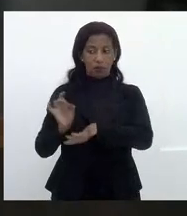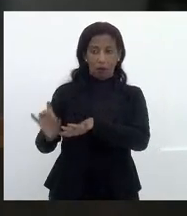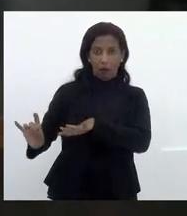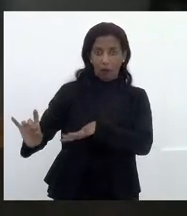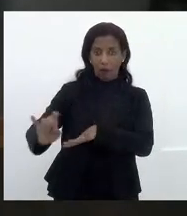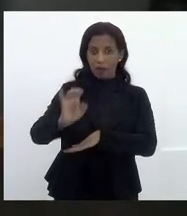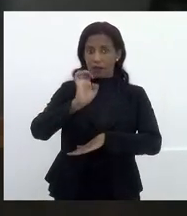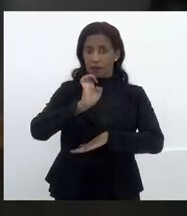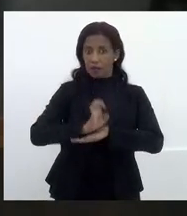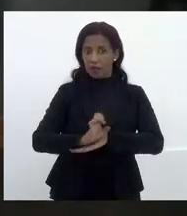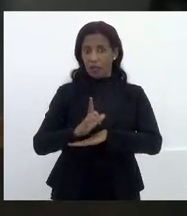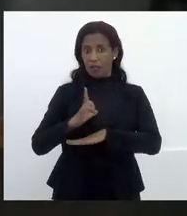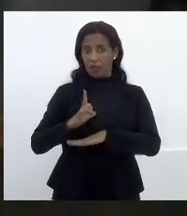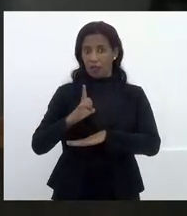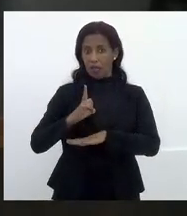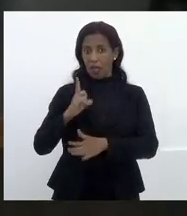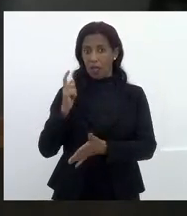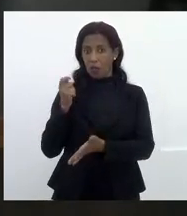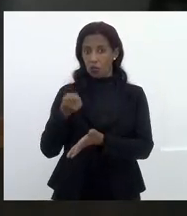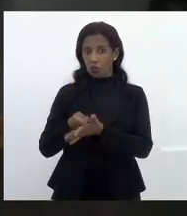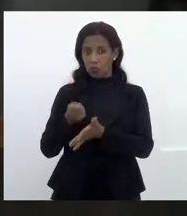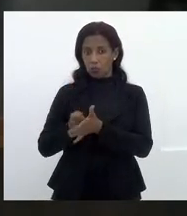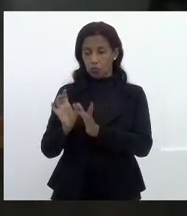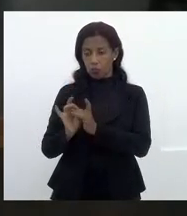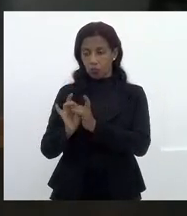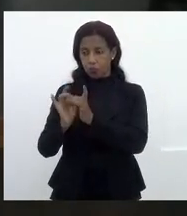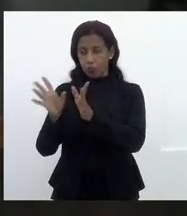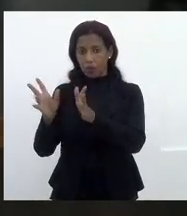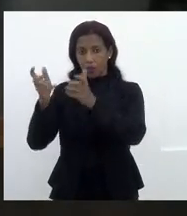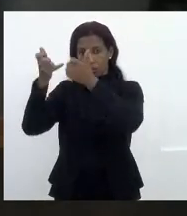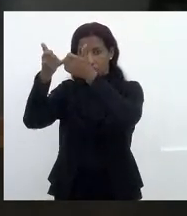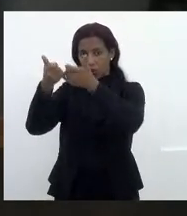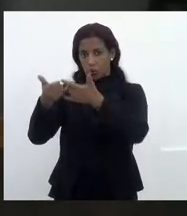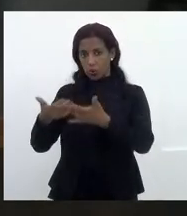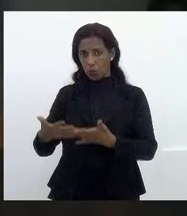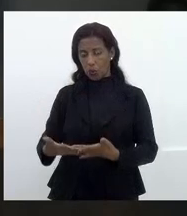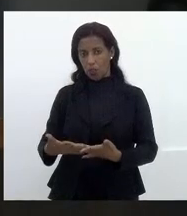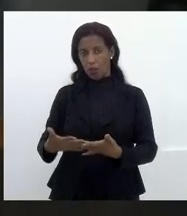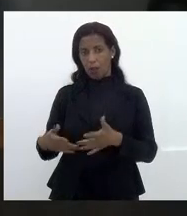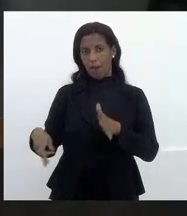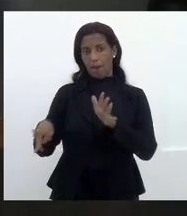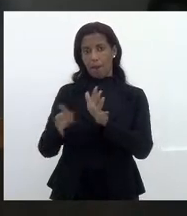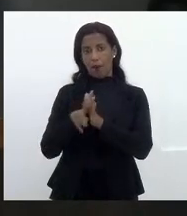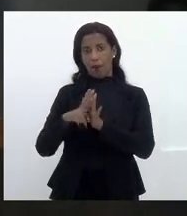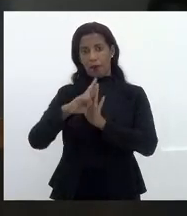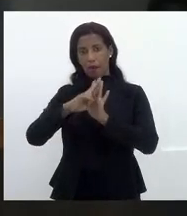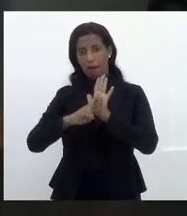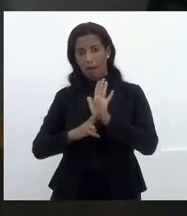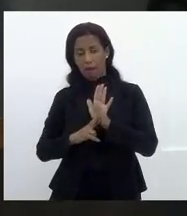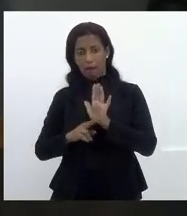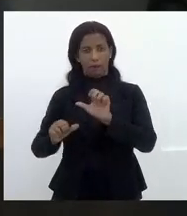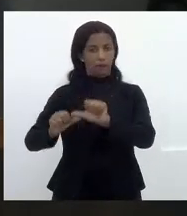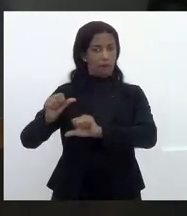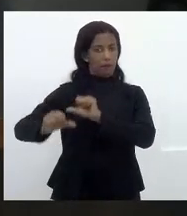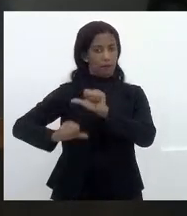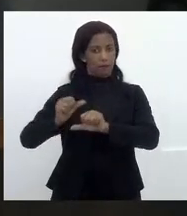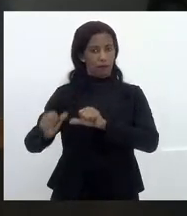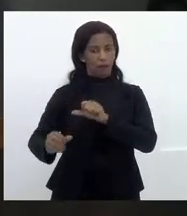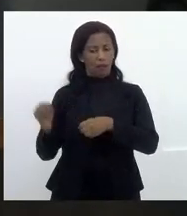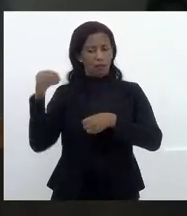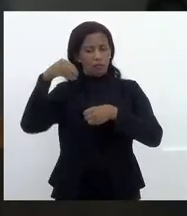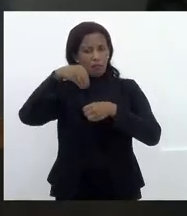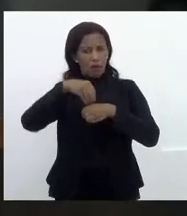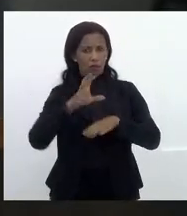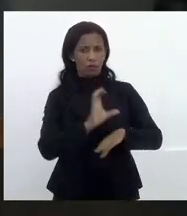estado tem autoridade de definir suas próprias regras de transição dentro dos